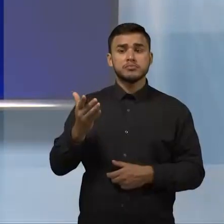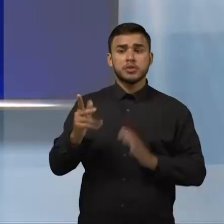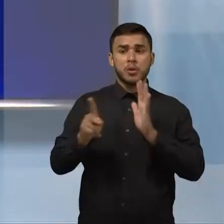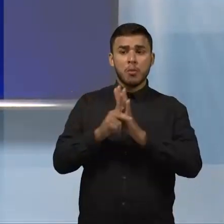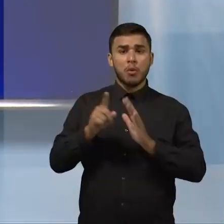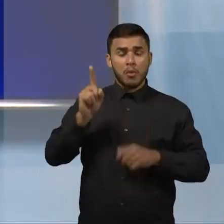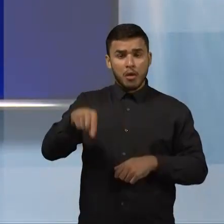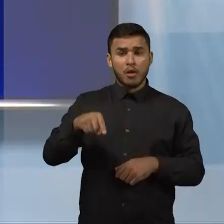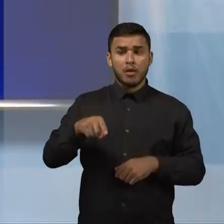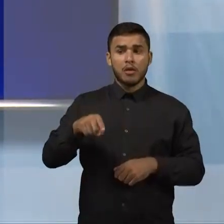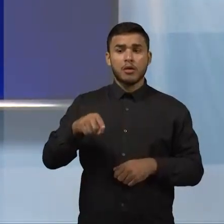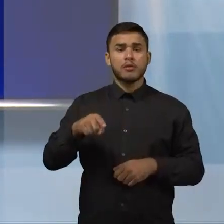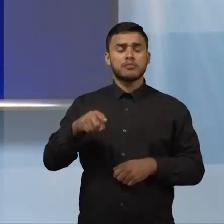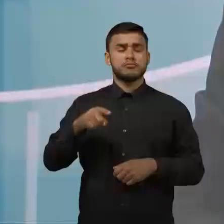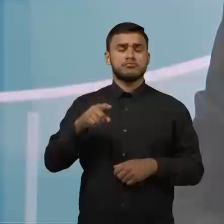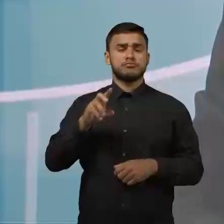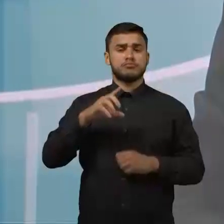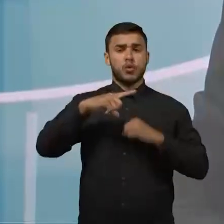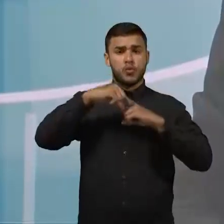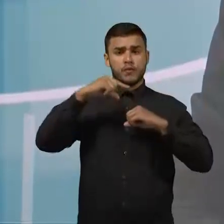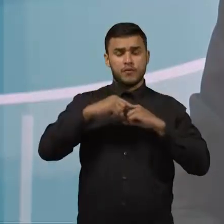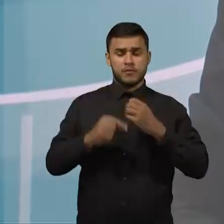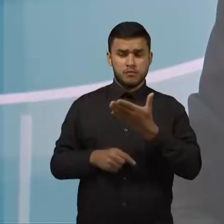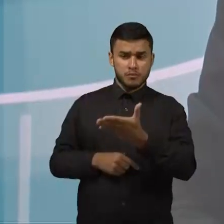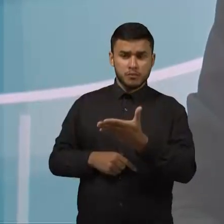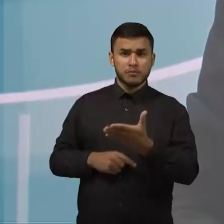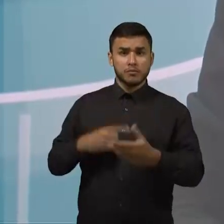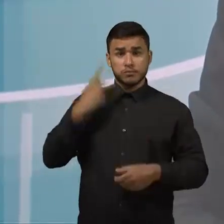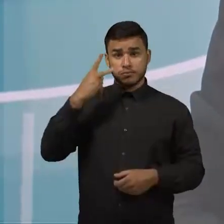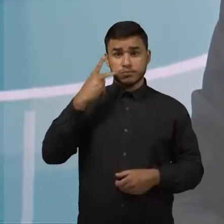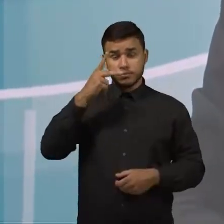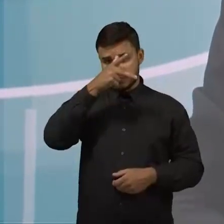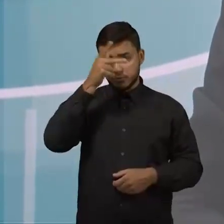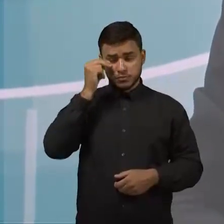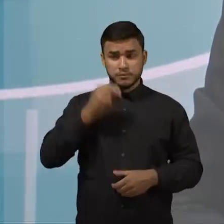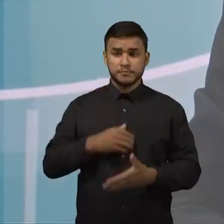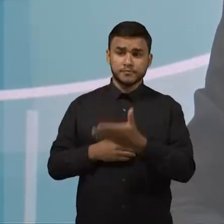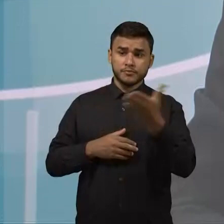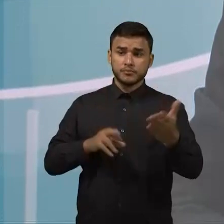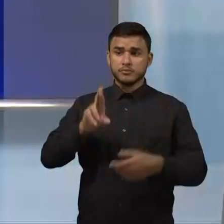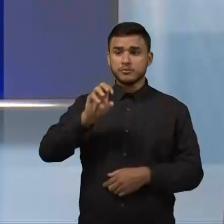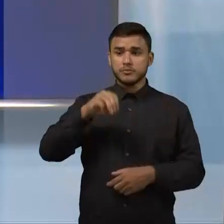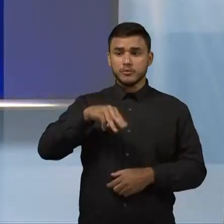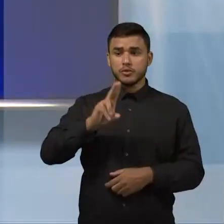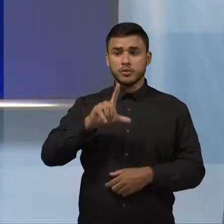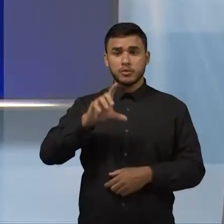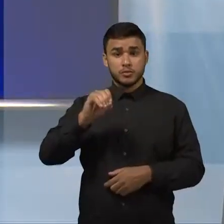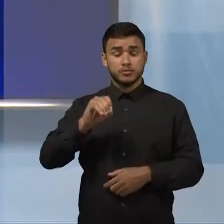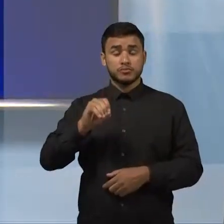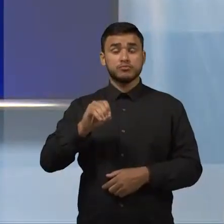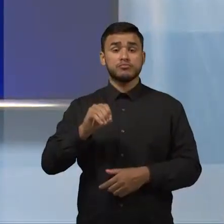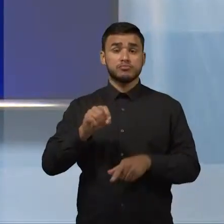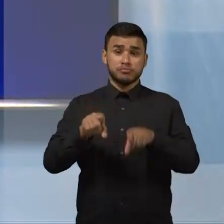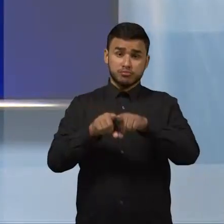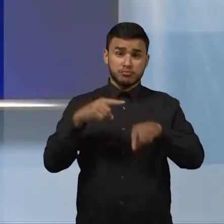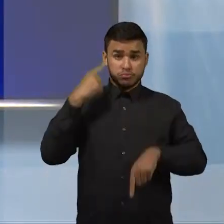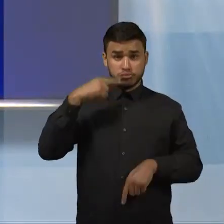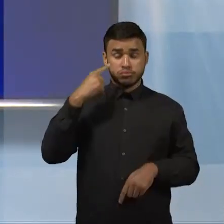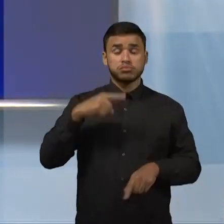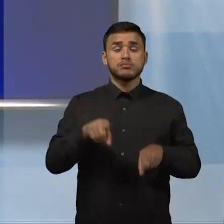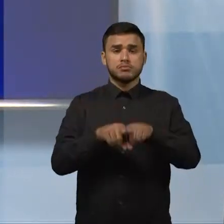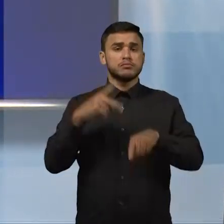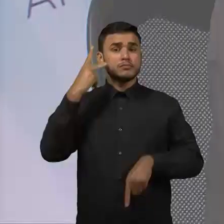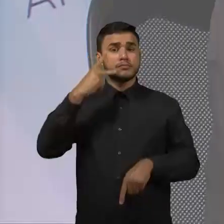do município. O também professor de Direito Constitucional da mesma Universidade, Rômulo Leitão, também procurador. O ex-conselheiro do Tribunal de Contas